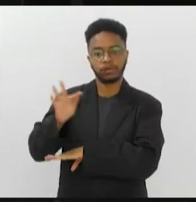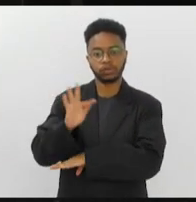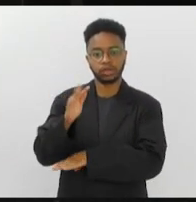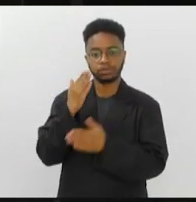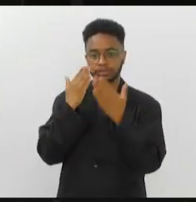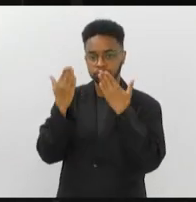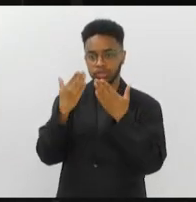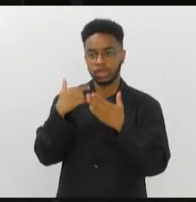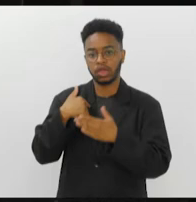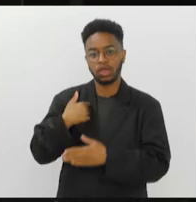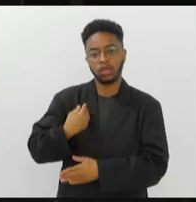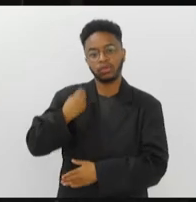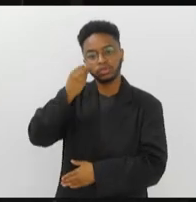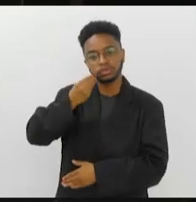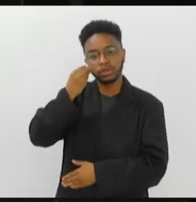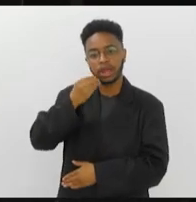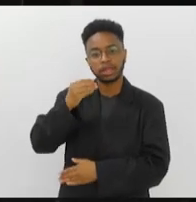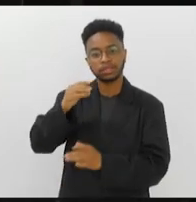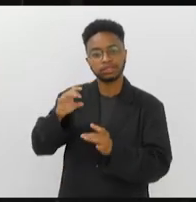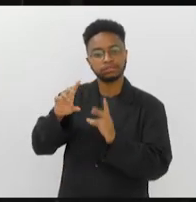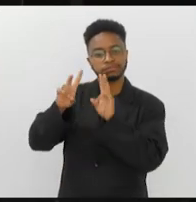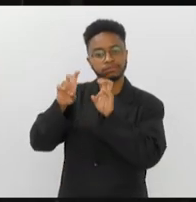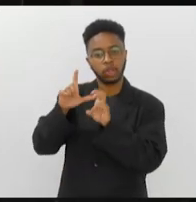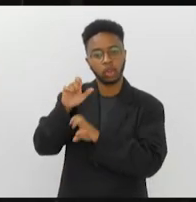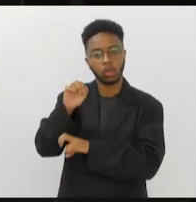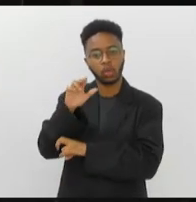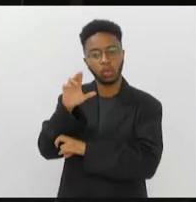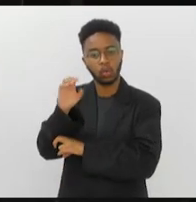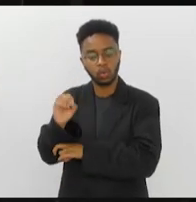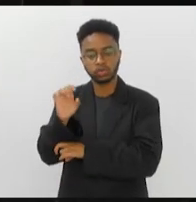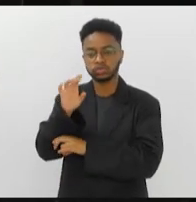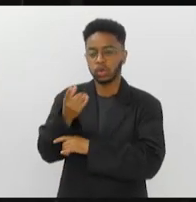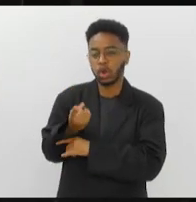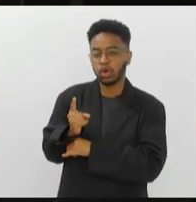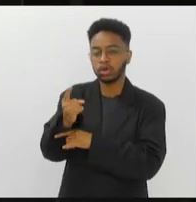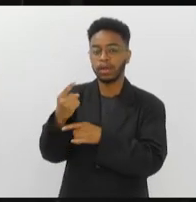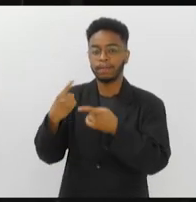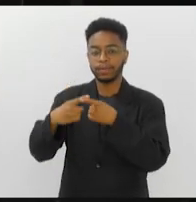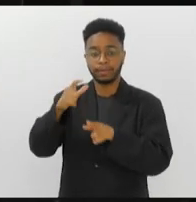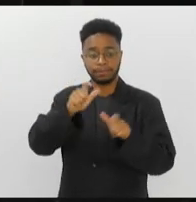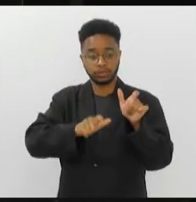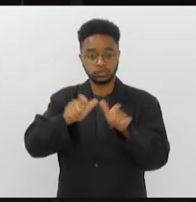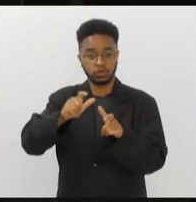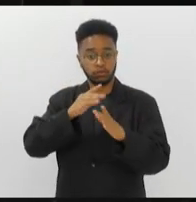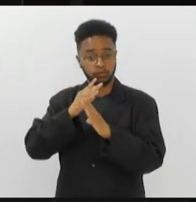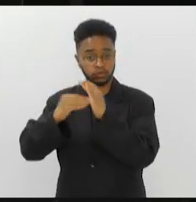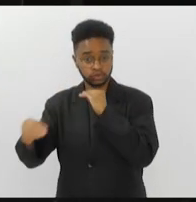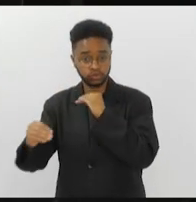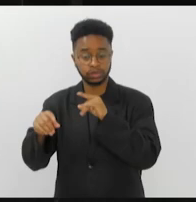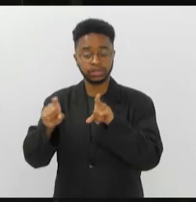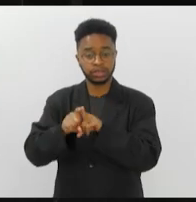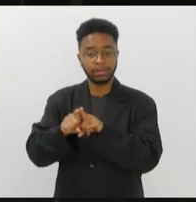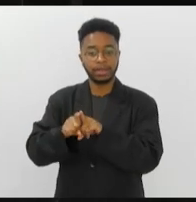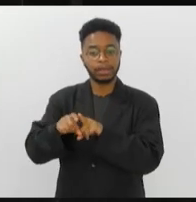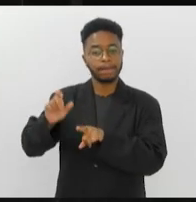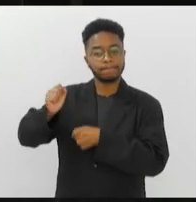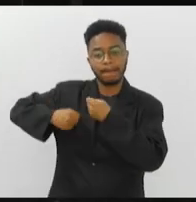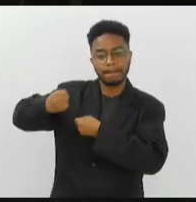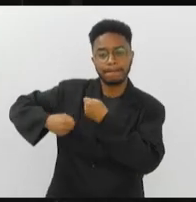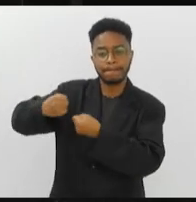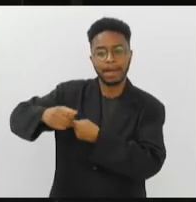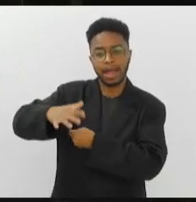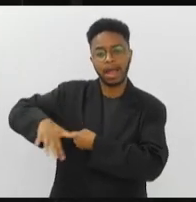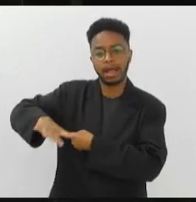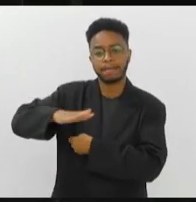com a loucura era só de longe, quando os internos da colônia fugiam do hospício e passavam no sítio da minha avó,